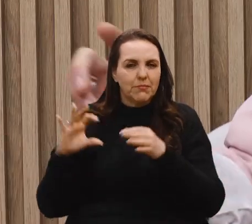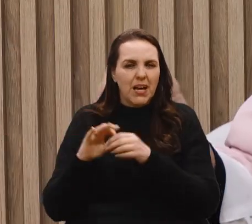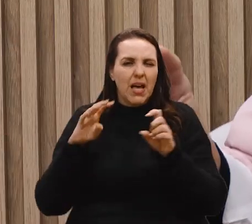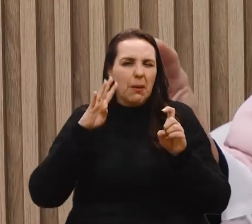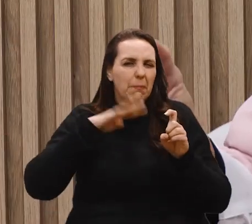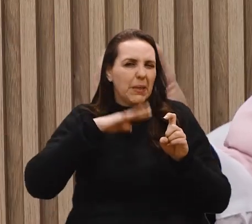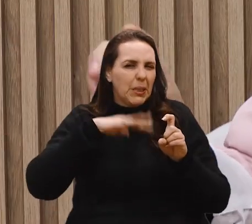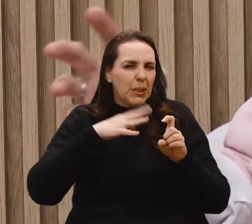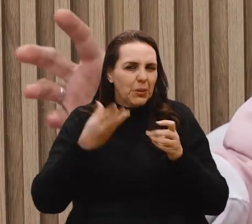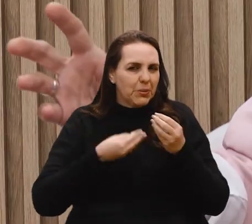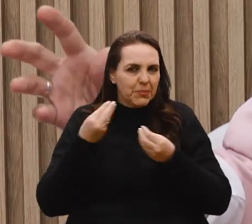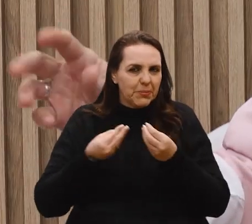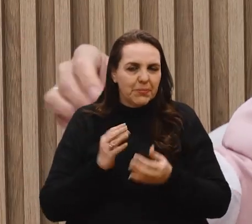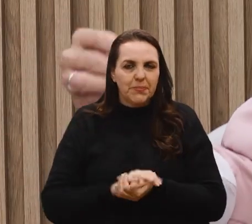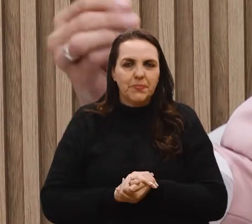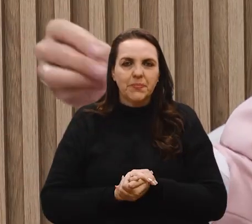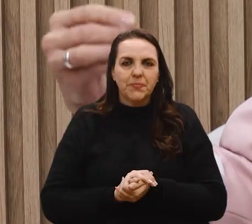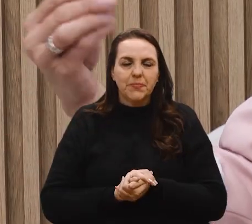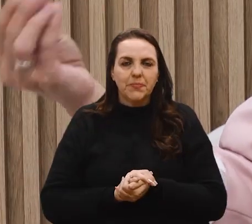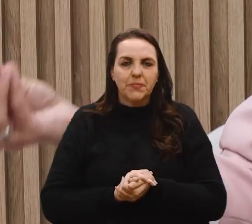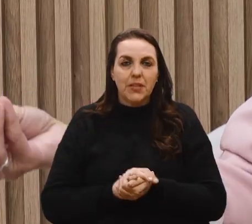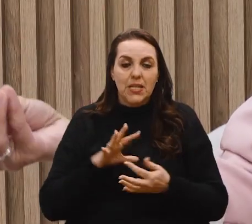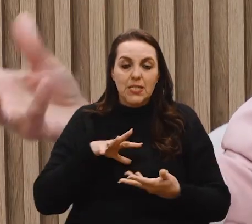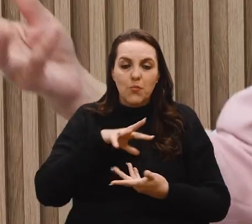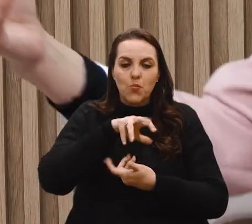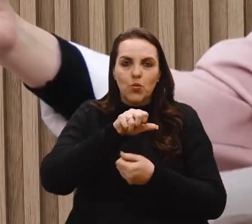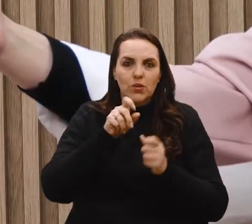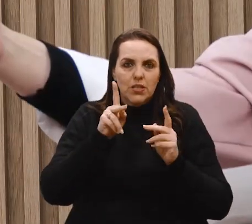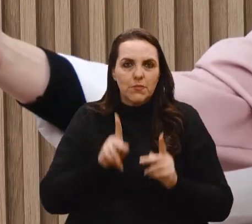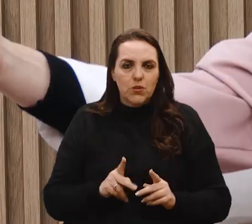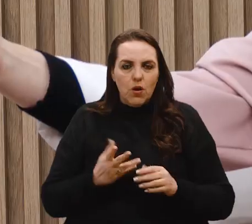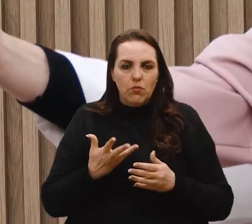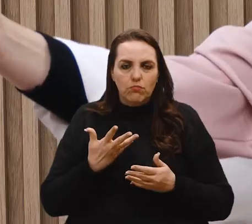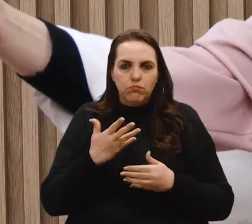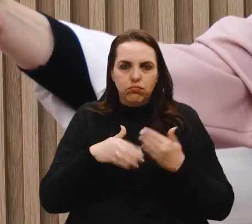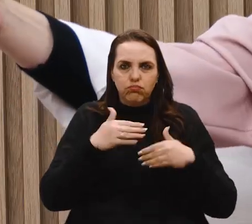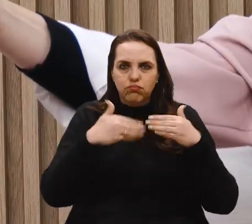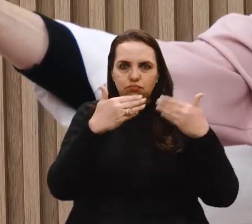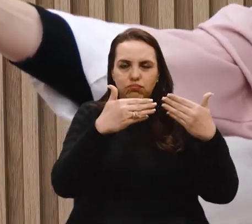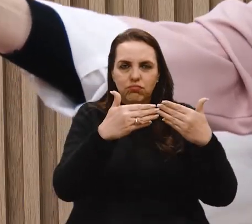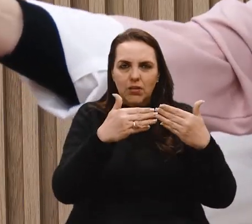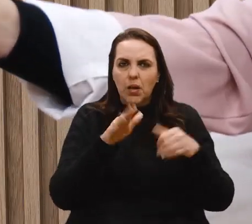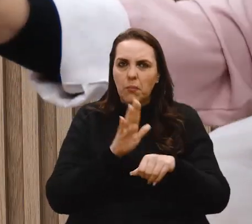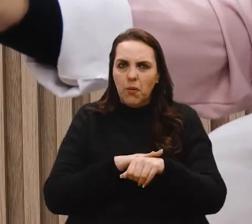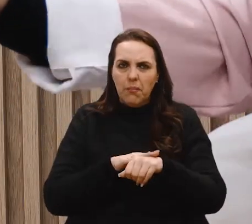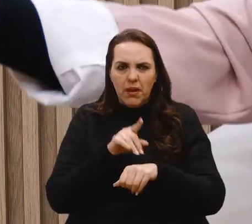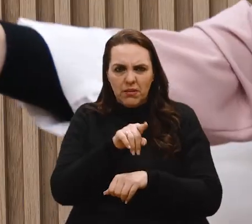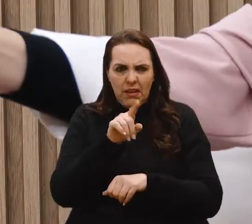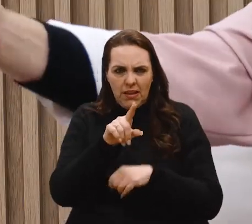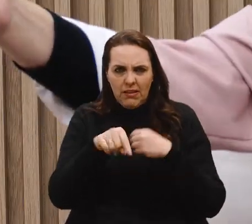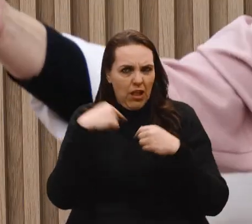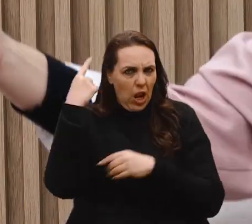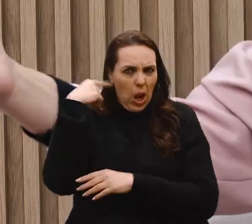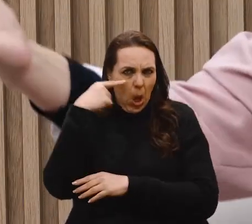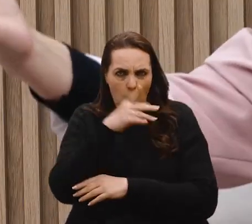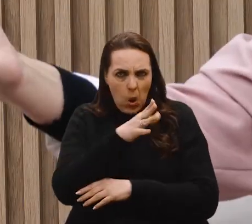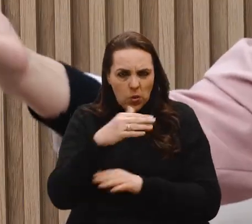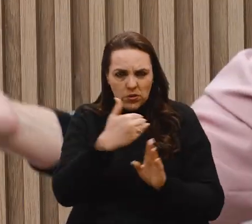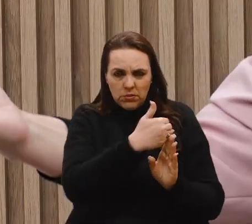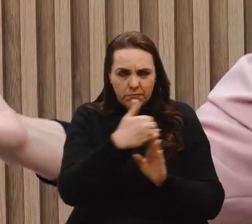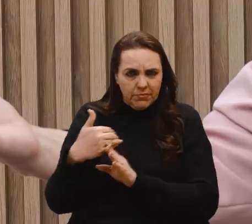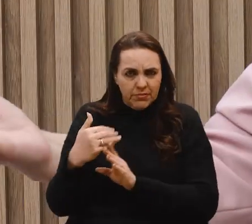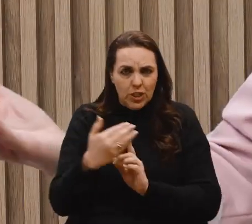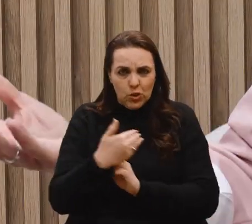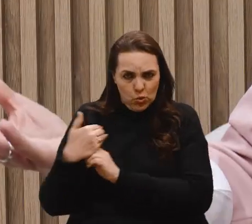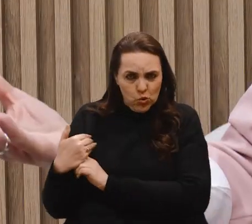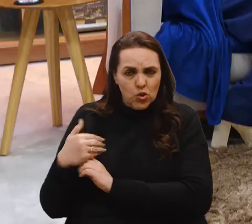né? Esse universo de pessoas muito avançadas, até por algum momento foram considerados até loucos, escondiam. Isso